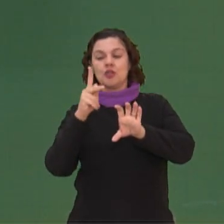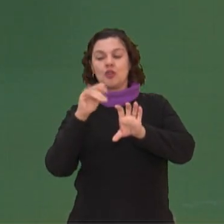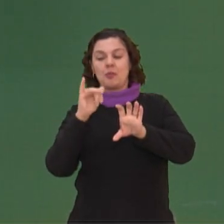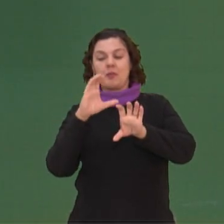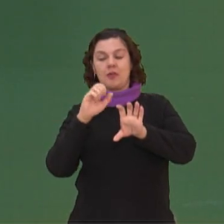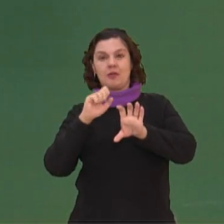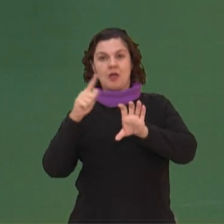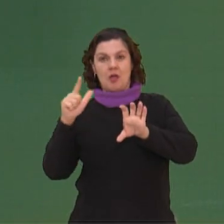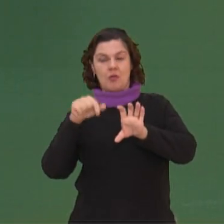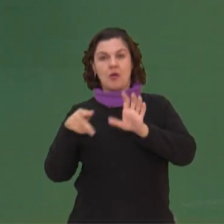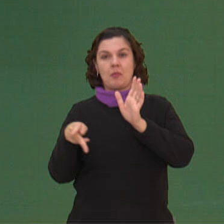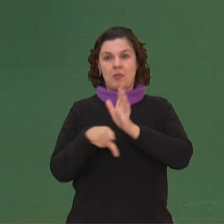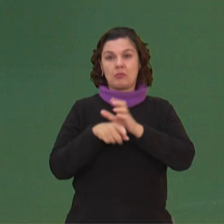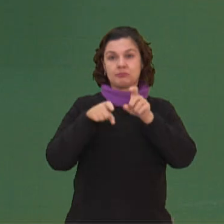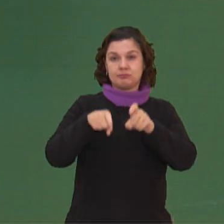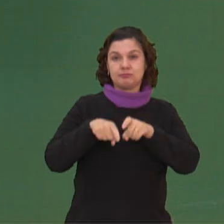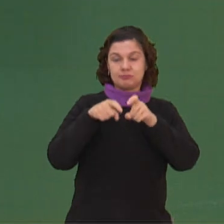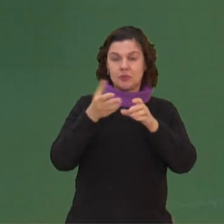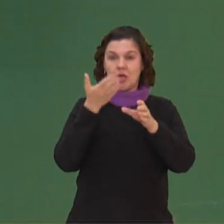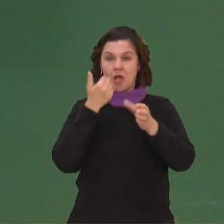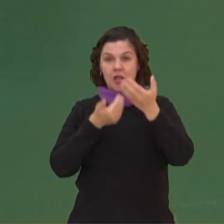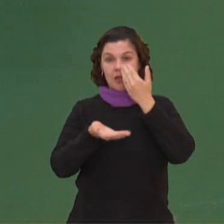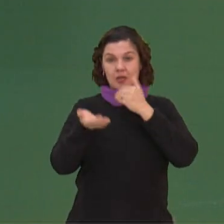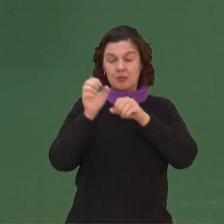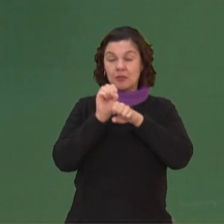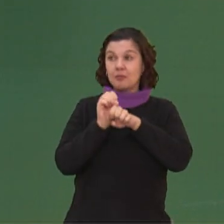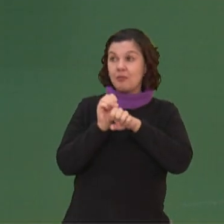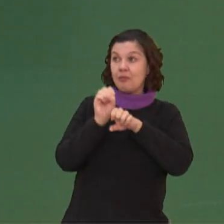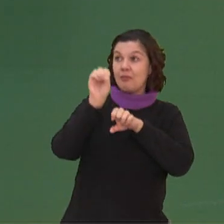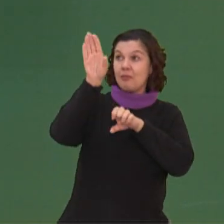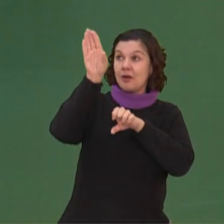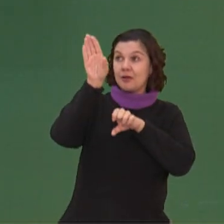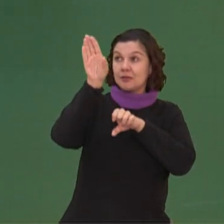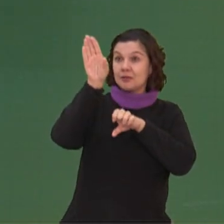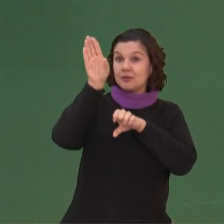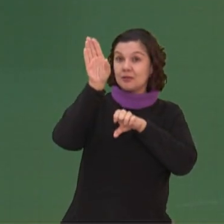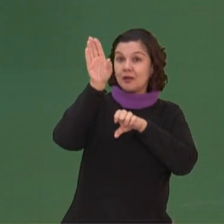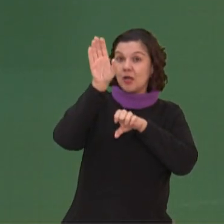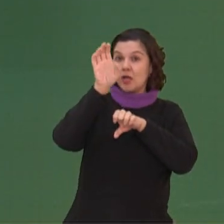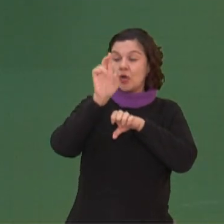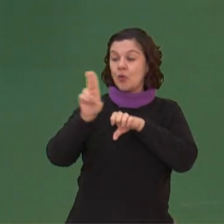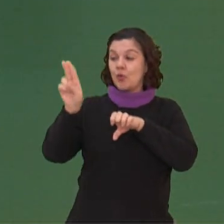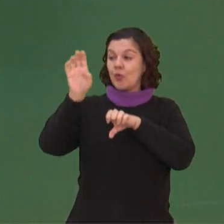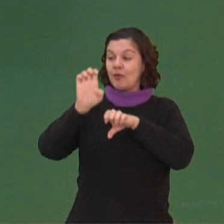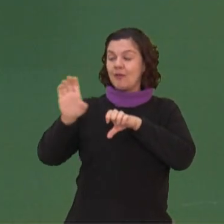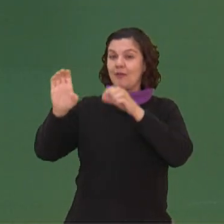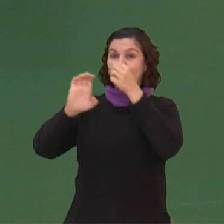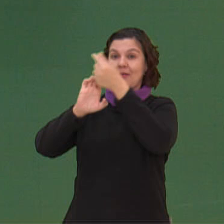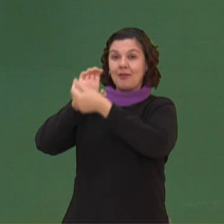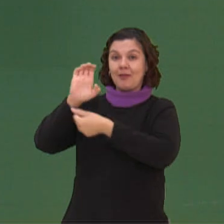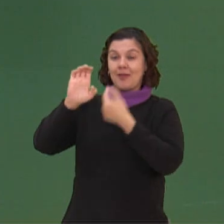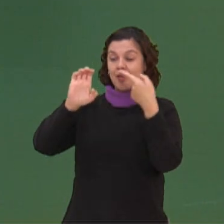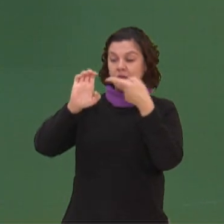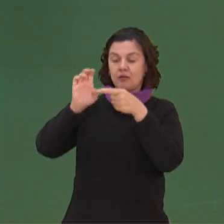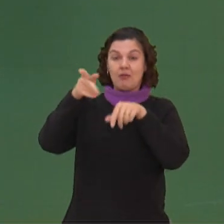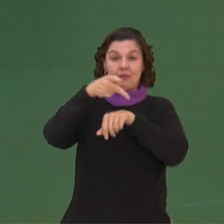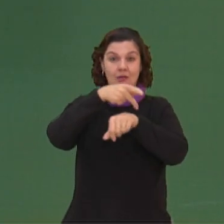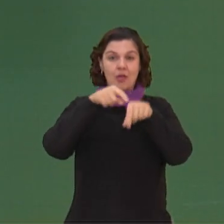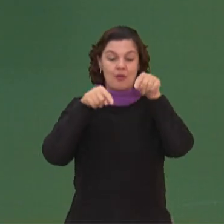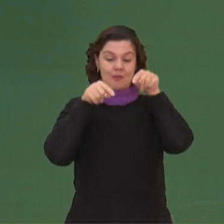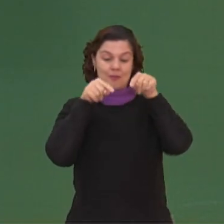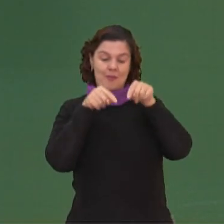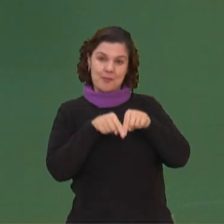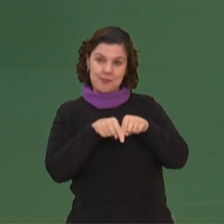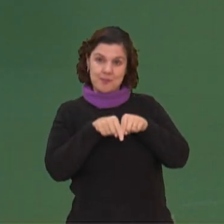Nós somos grandes produtores de alimentos que exportaremos para a União Europeia. Nós somos um país